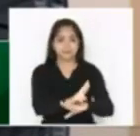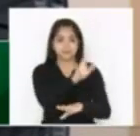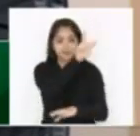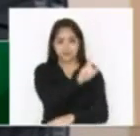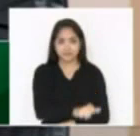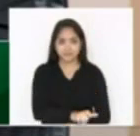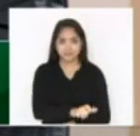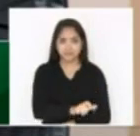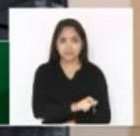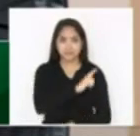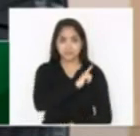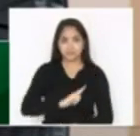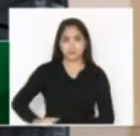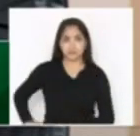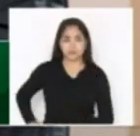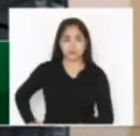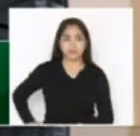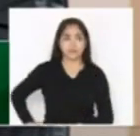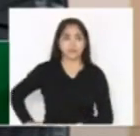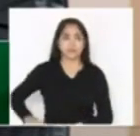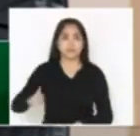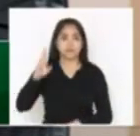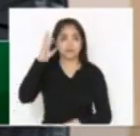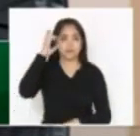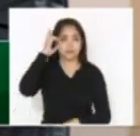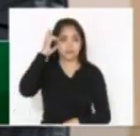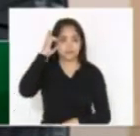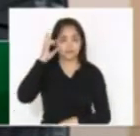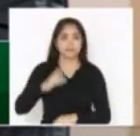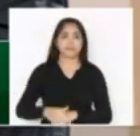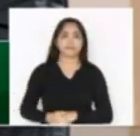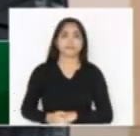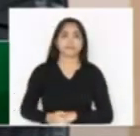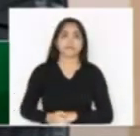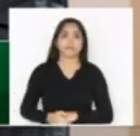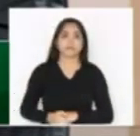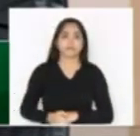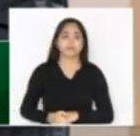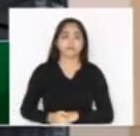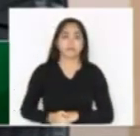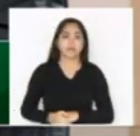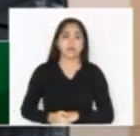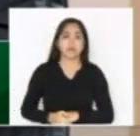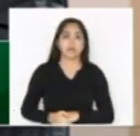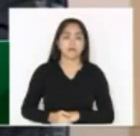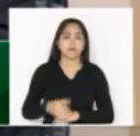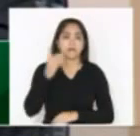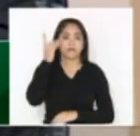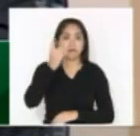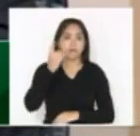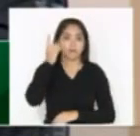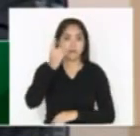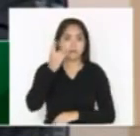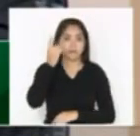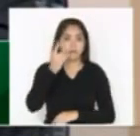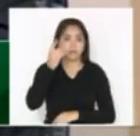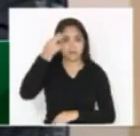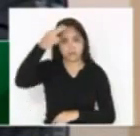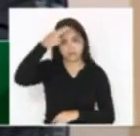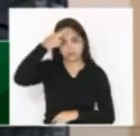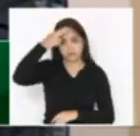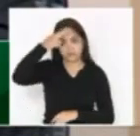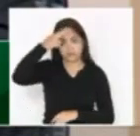do estado de Santa Catarina, João Raimundo Colombo, excelentíssimo senhor deputado estadual Natalino